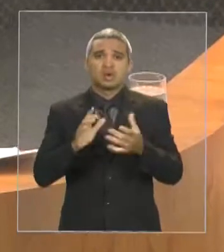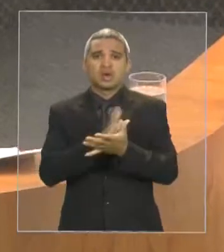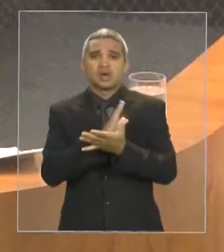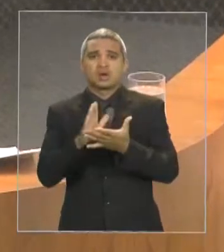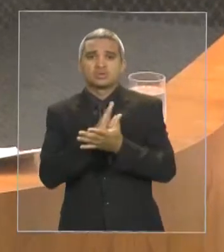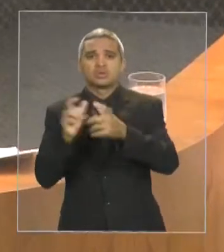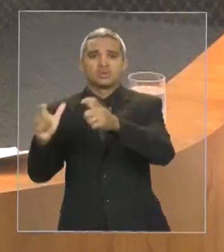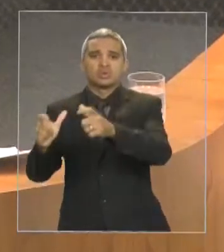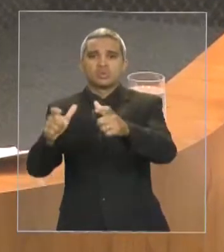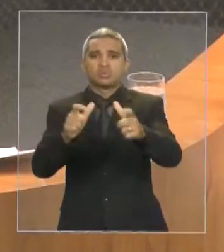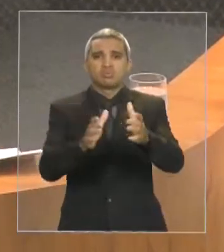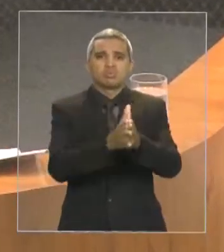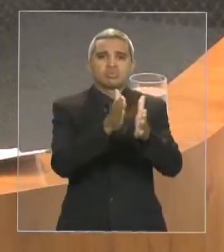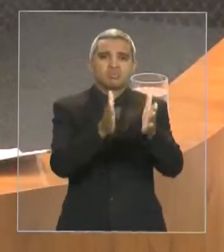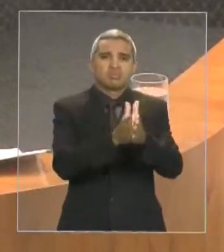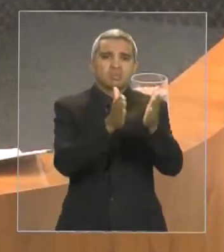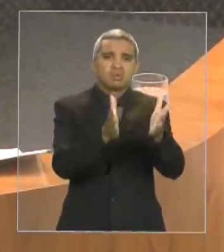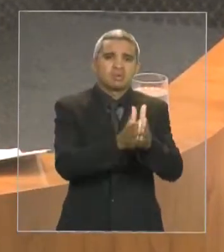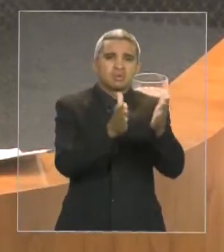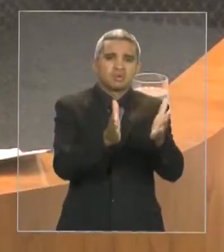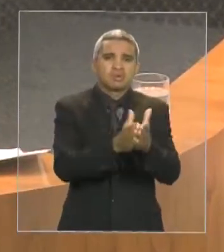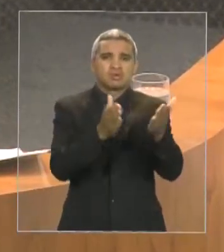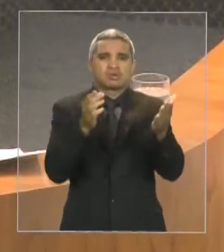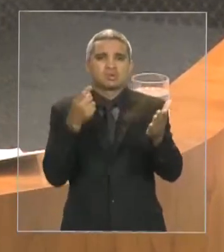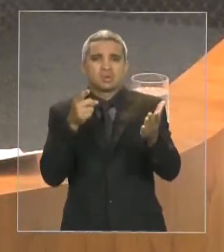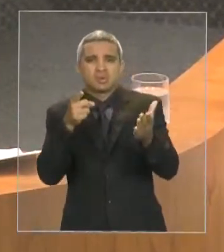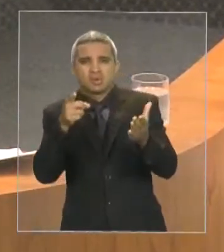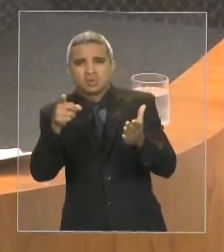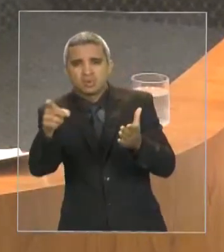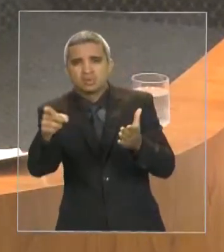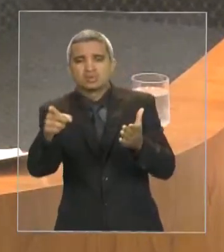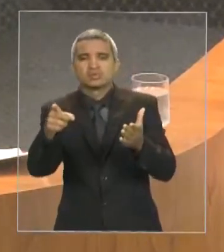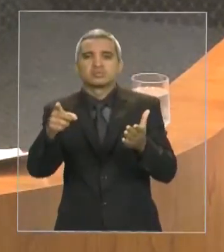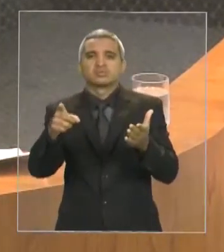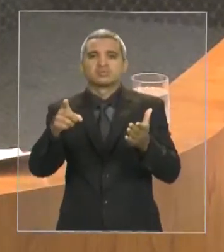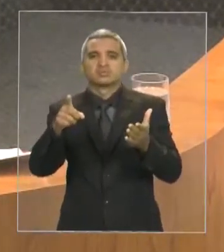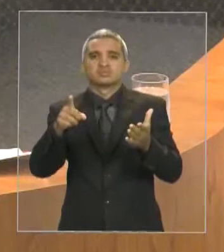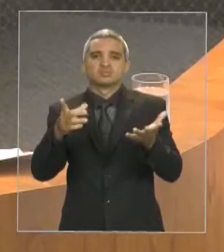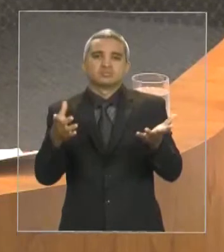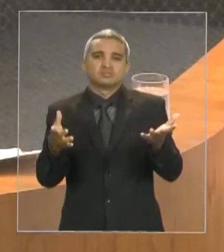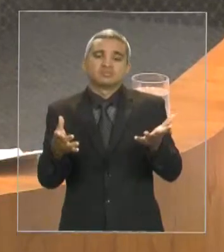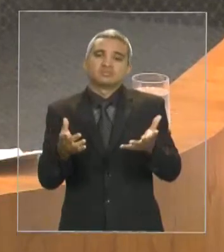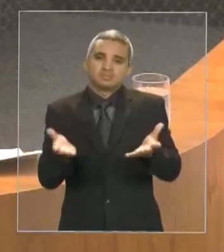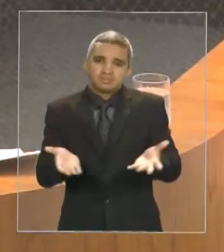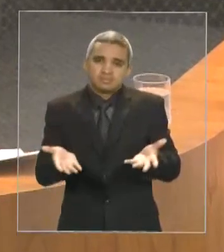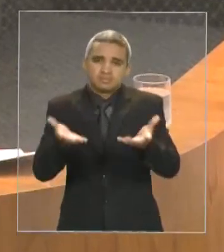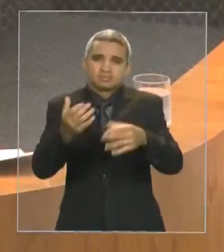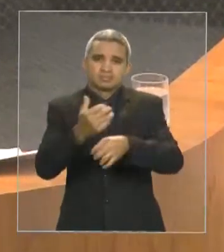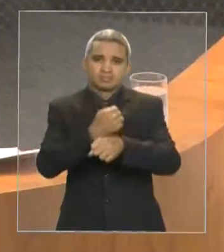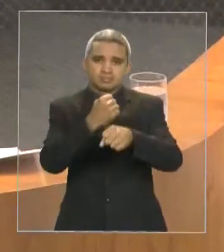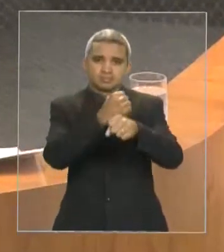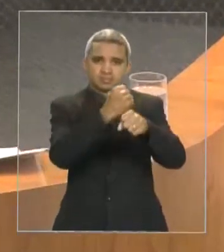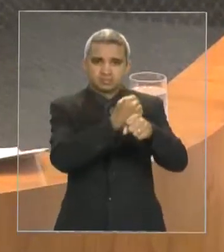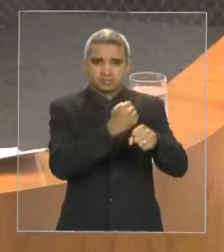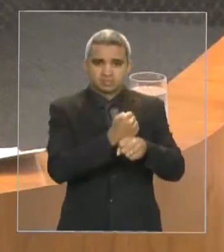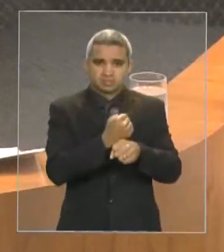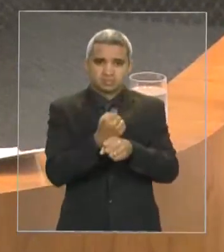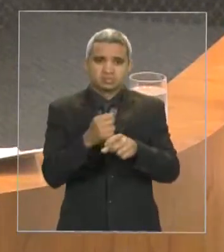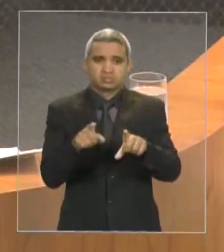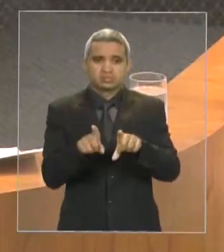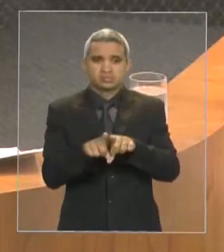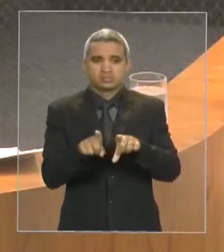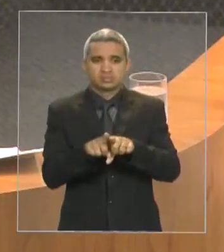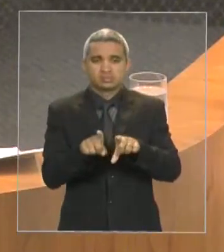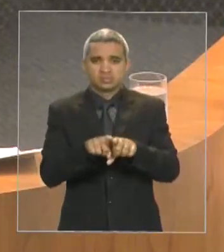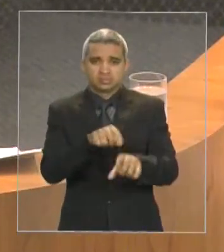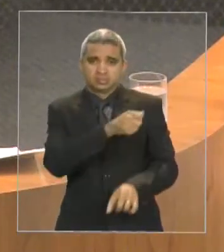estruturas precárias, que não permitiam o correto desenvolvimento do processo de ensino e de aprendizagem. É valorização do aluno,